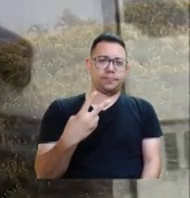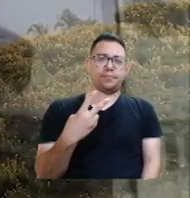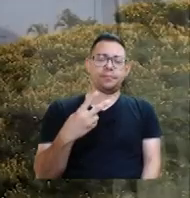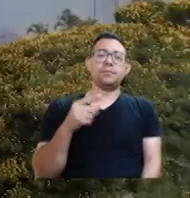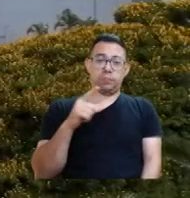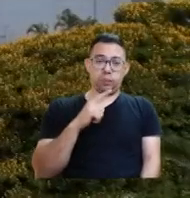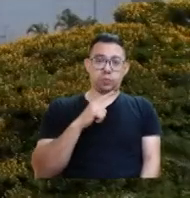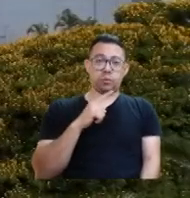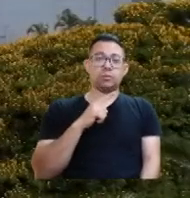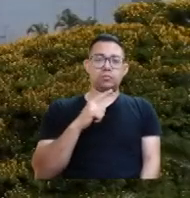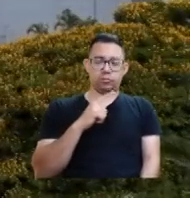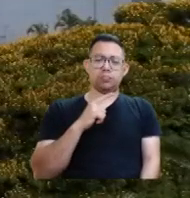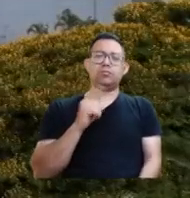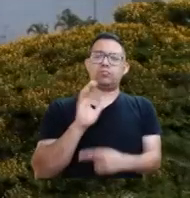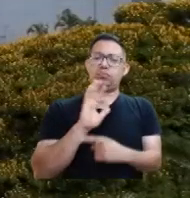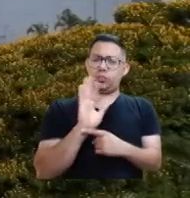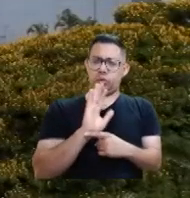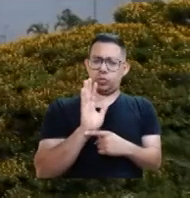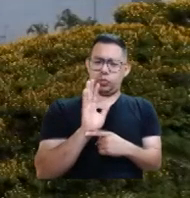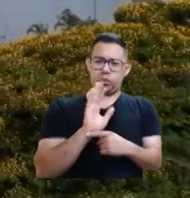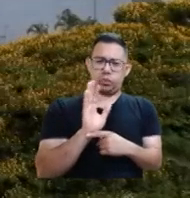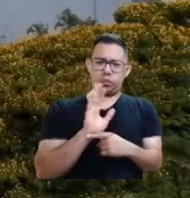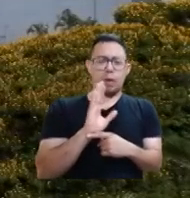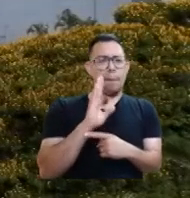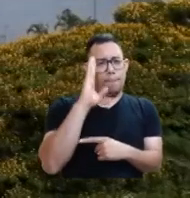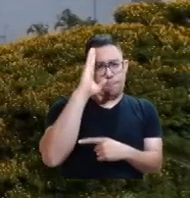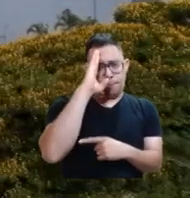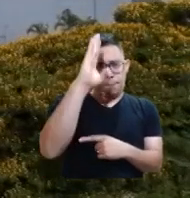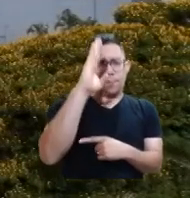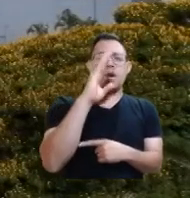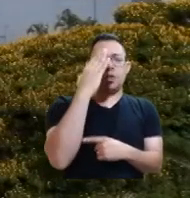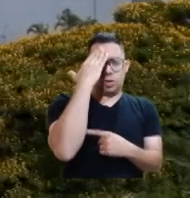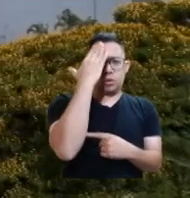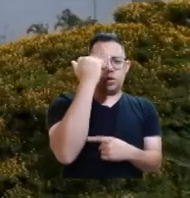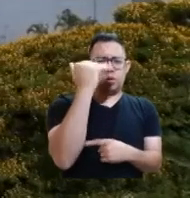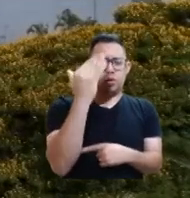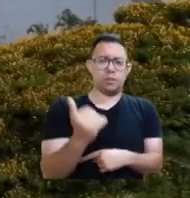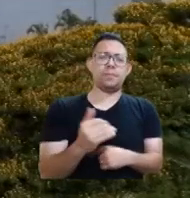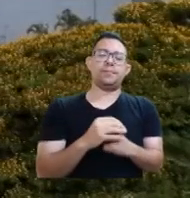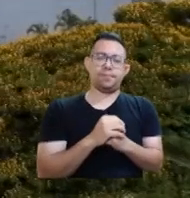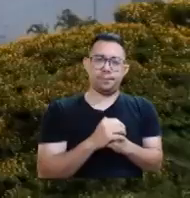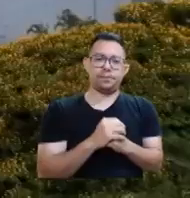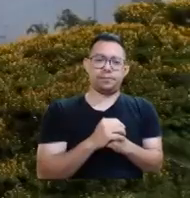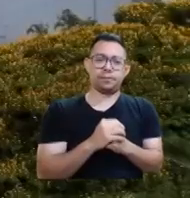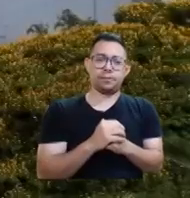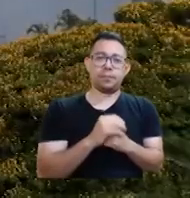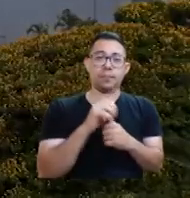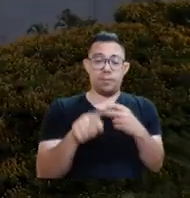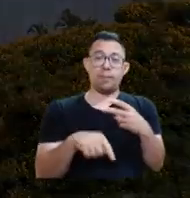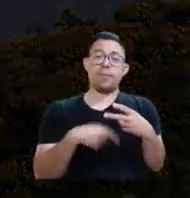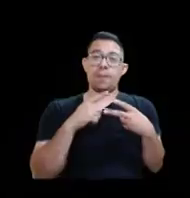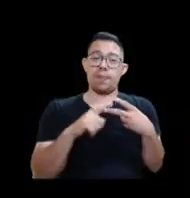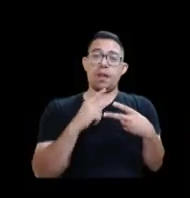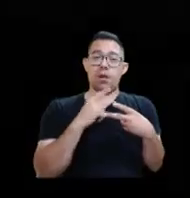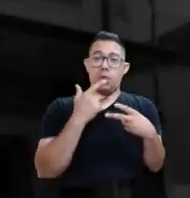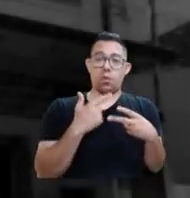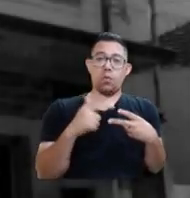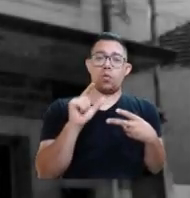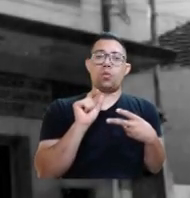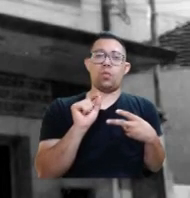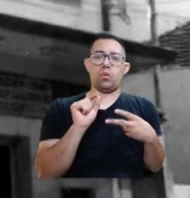1942 e mantinha o seu brilho, trazendo à Franca os principais sucessos de Hollywood. Logo atrás